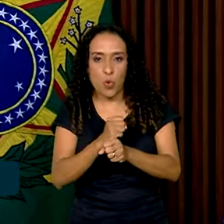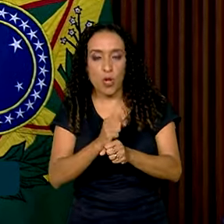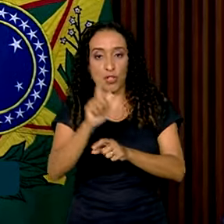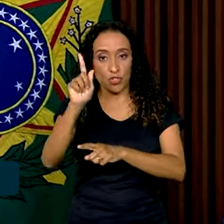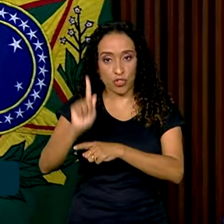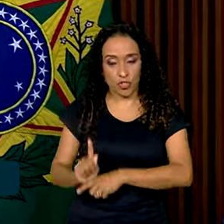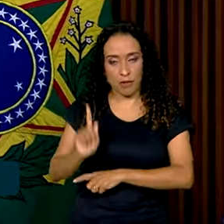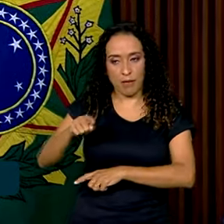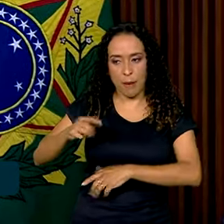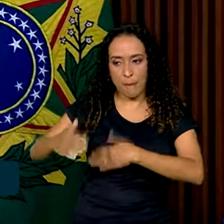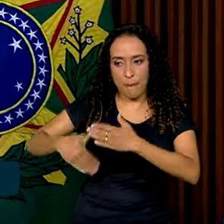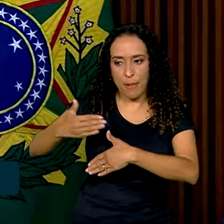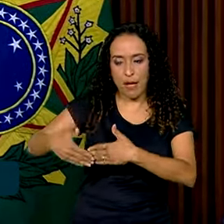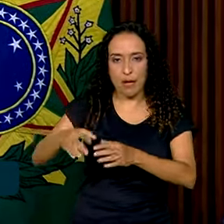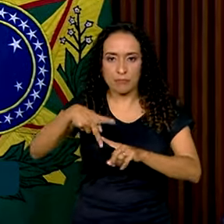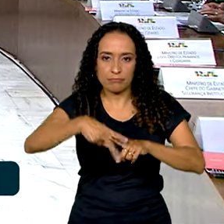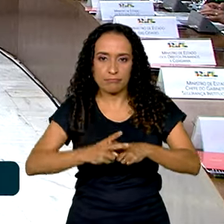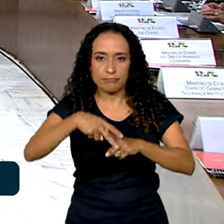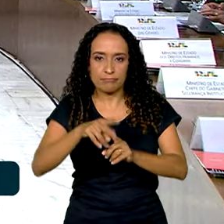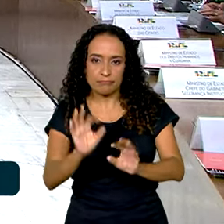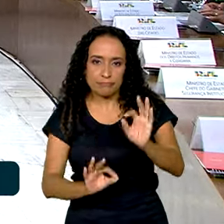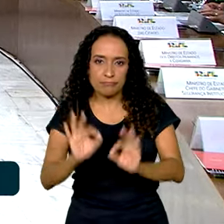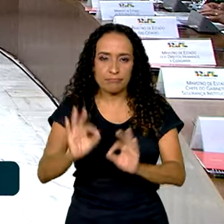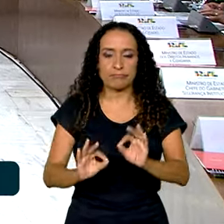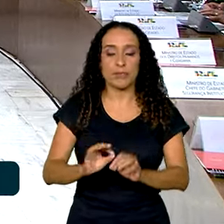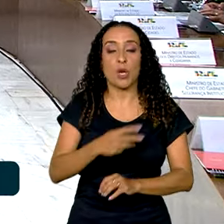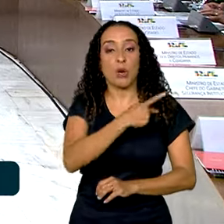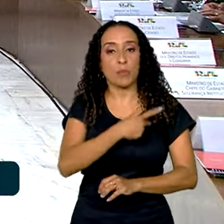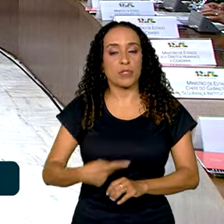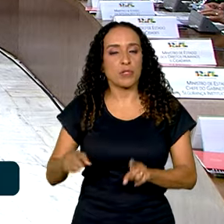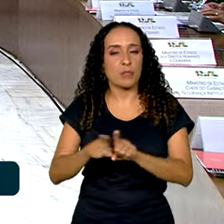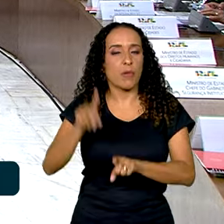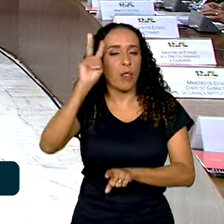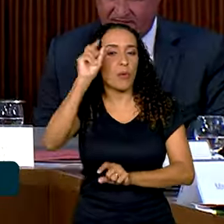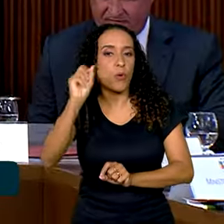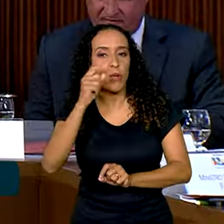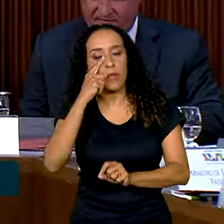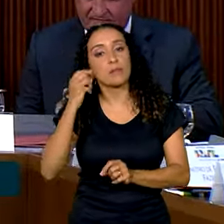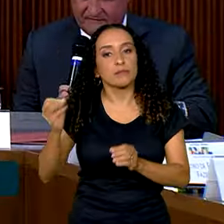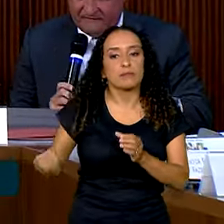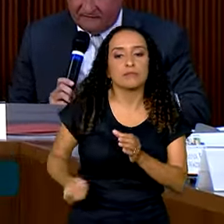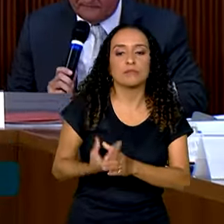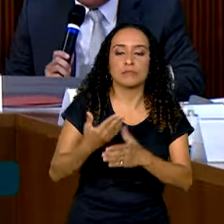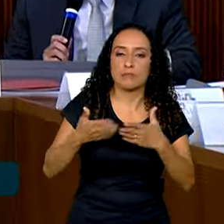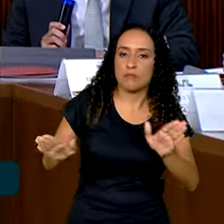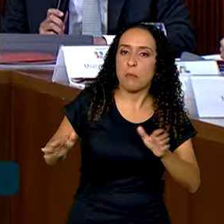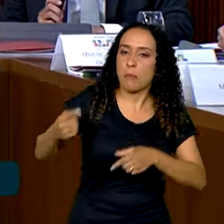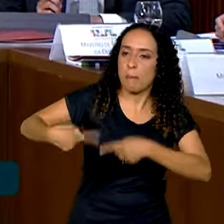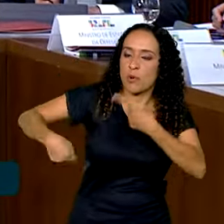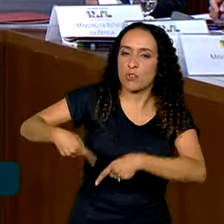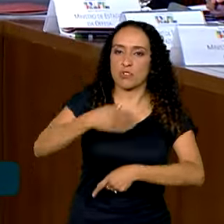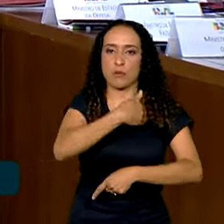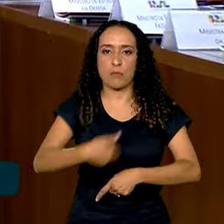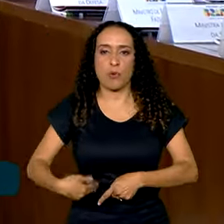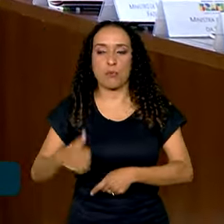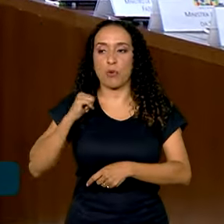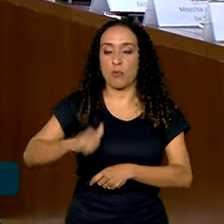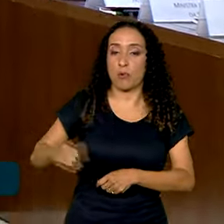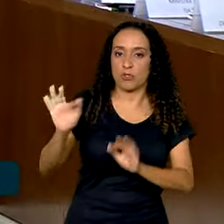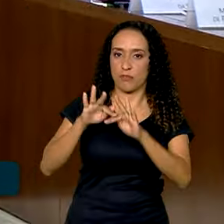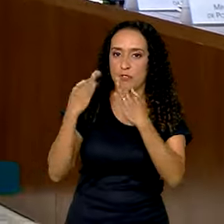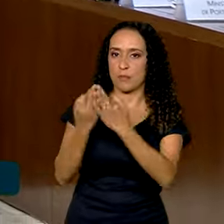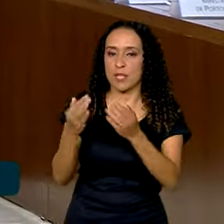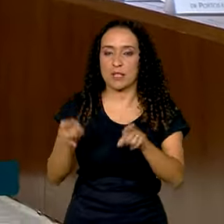foi um processo de recuperação. O presidente lembrou ainda o relançamento de políticas públicas, como Bolsa Família